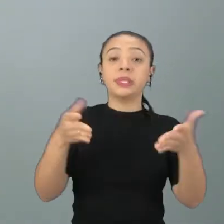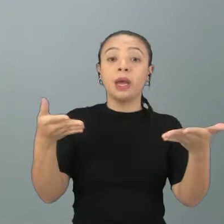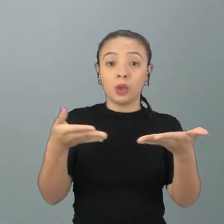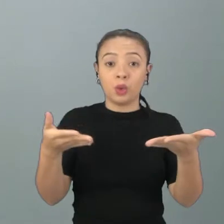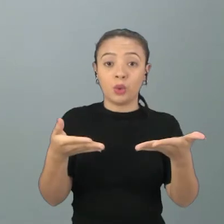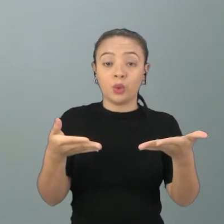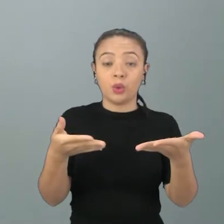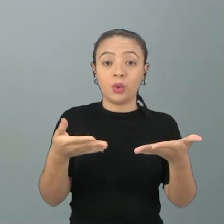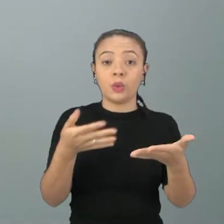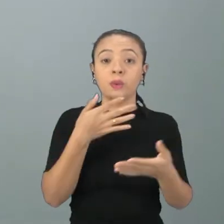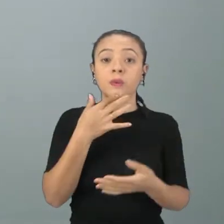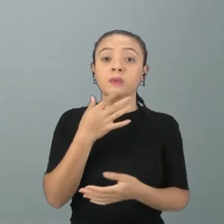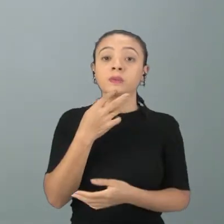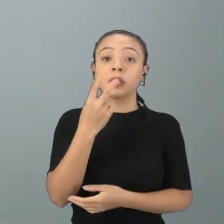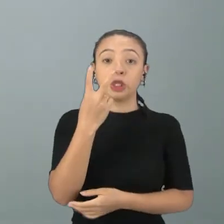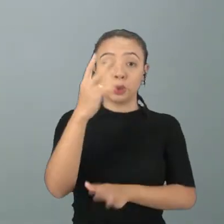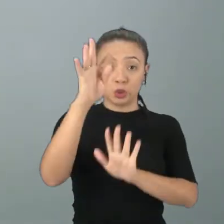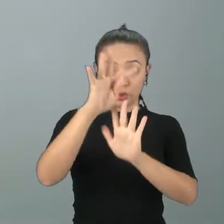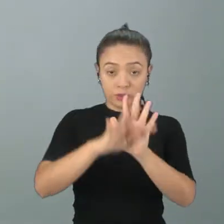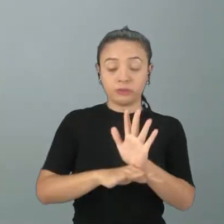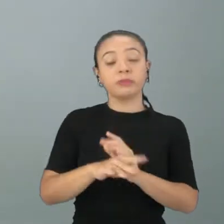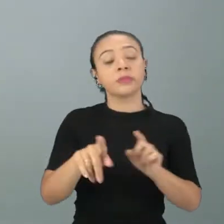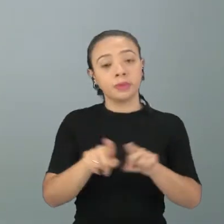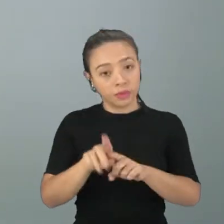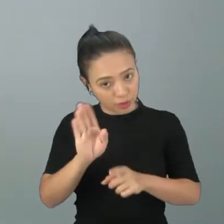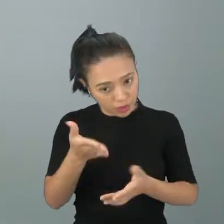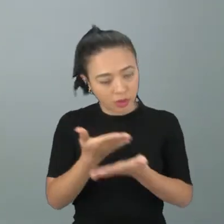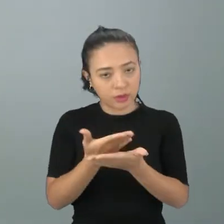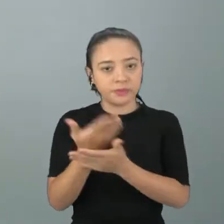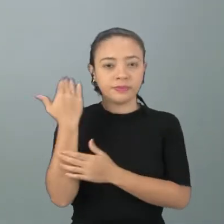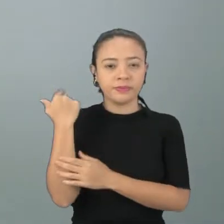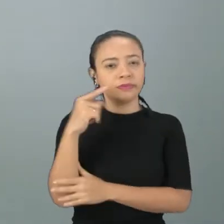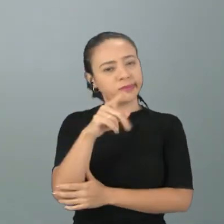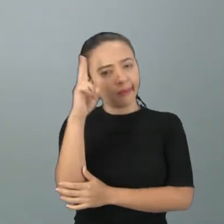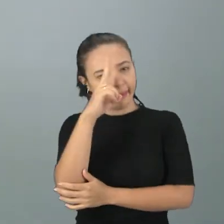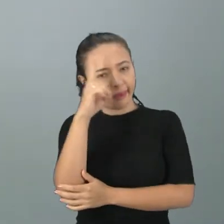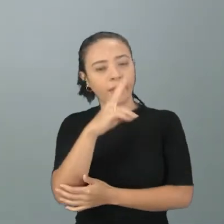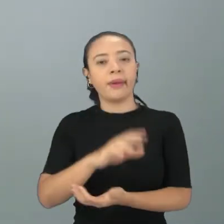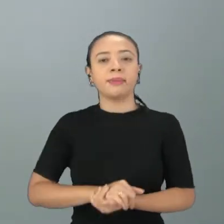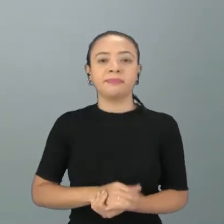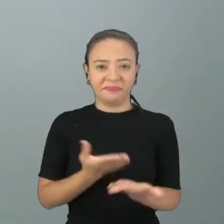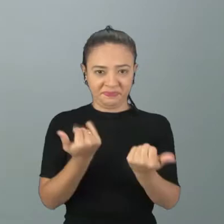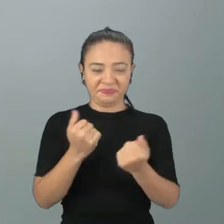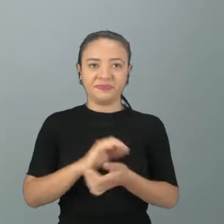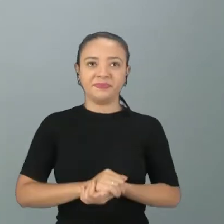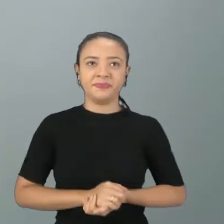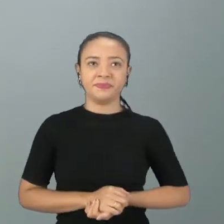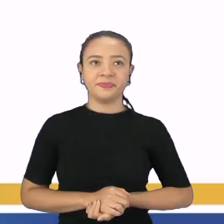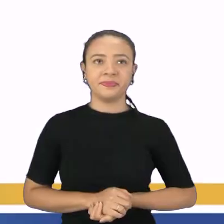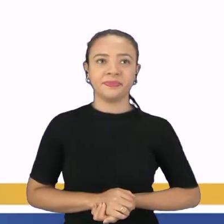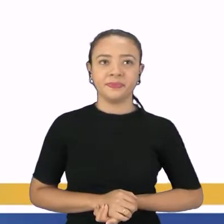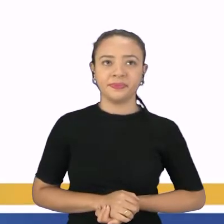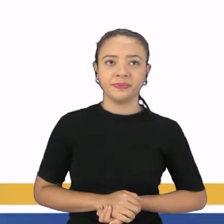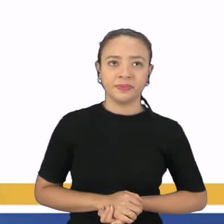ver 2 textos que nós trabalhamos na última aula para você relembrar um pouquinho também. Vamos lá?